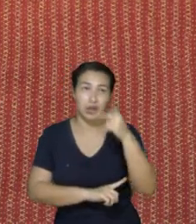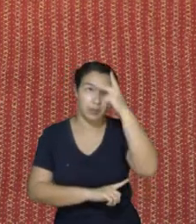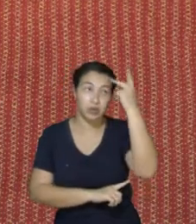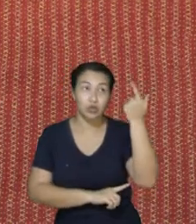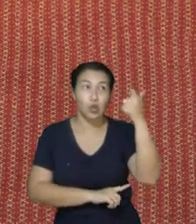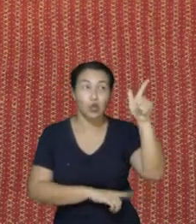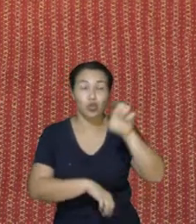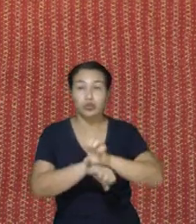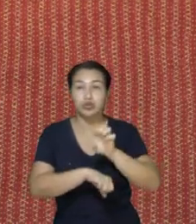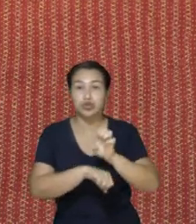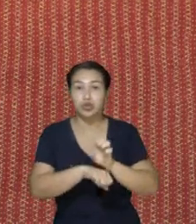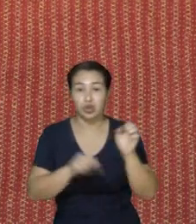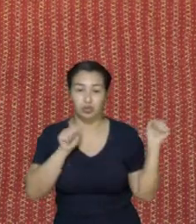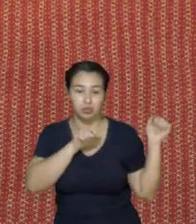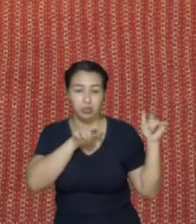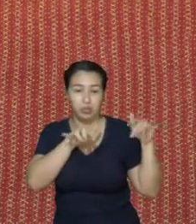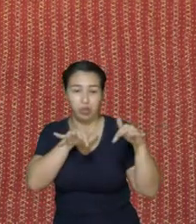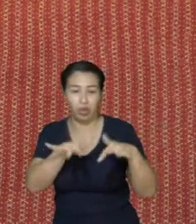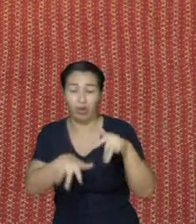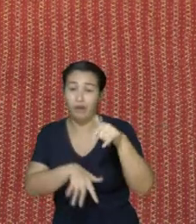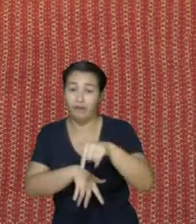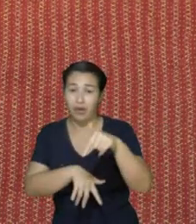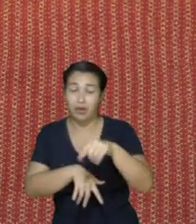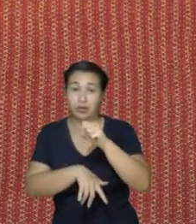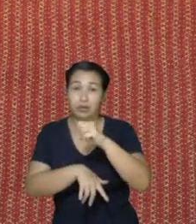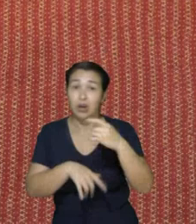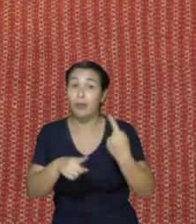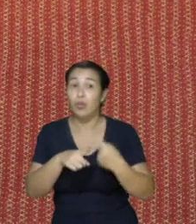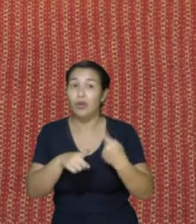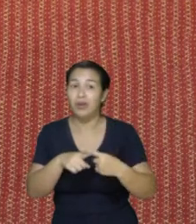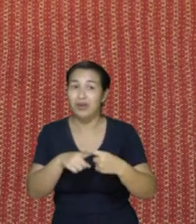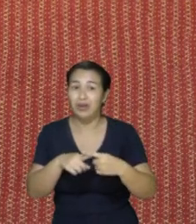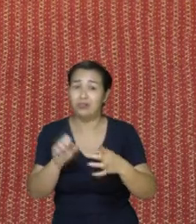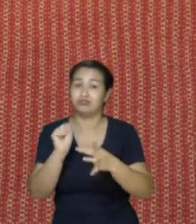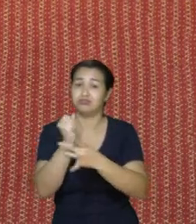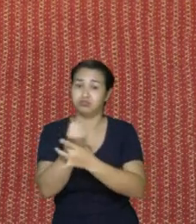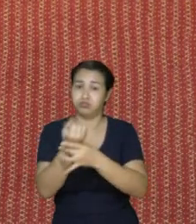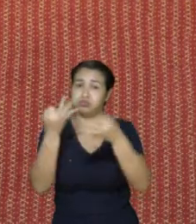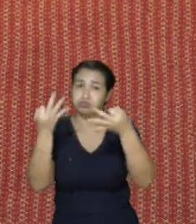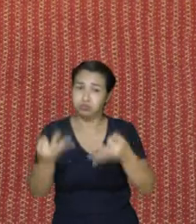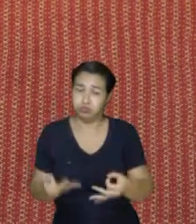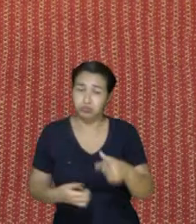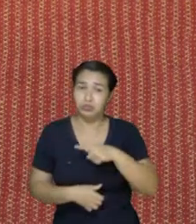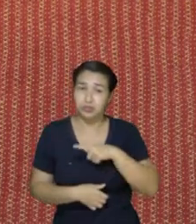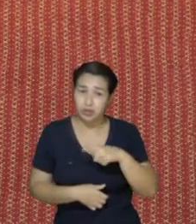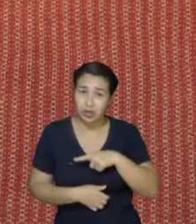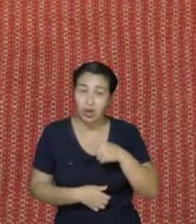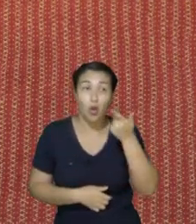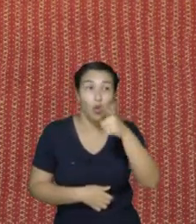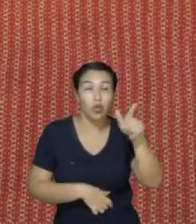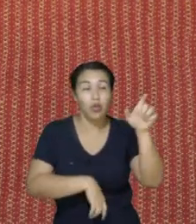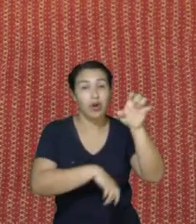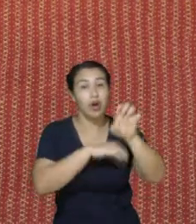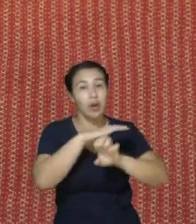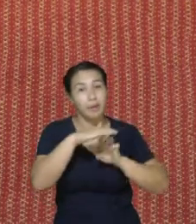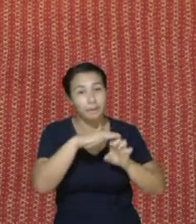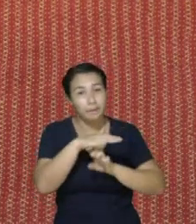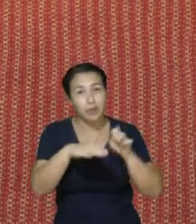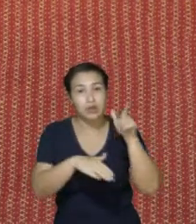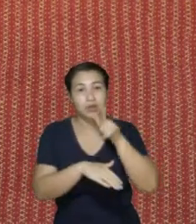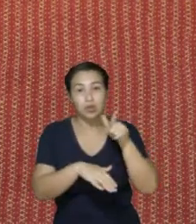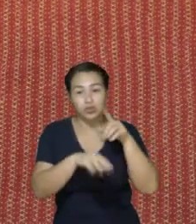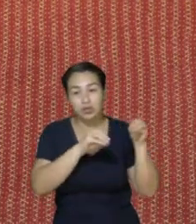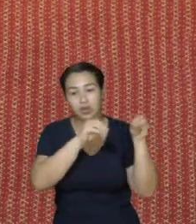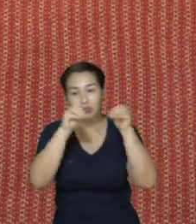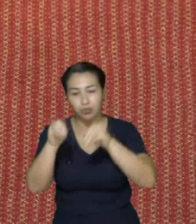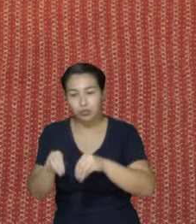morar, em decorrência de ser um Estado seguro. As empresas vêm aqui colocar suas empresas no Estado de Santa Catarina por ser um